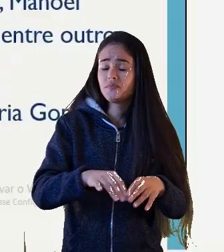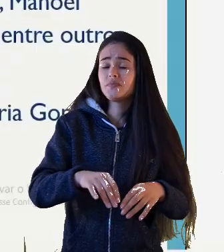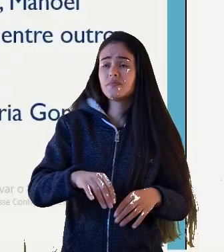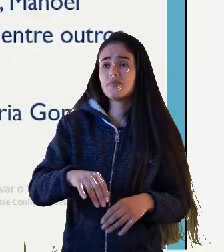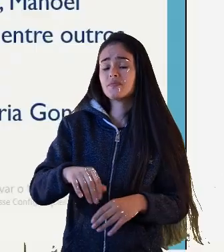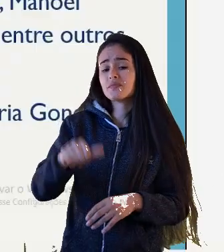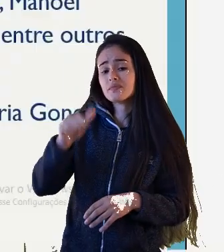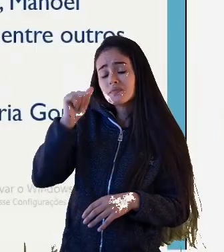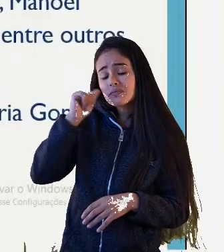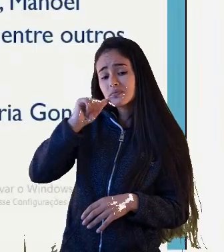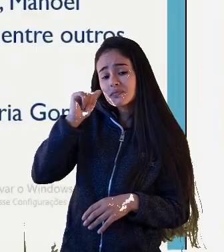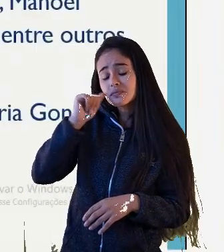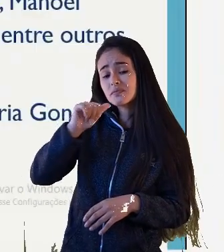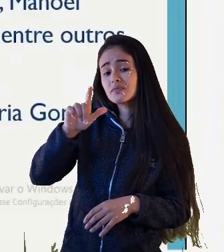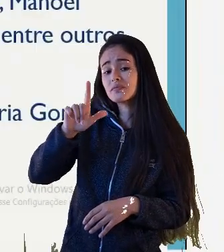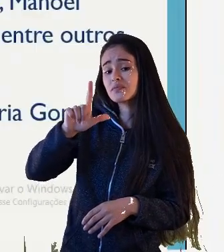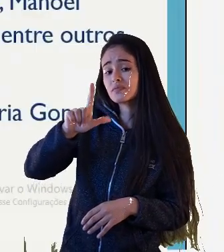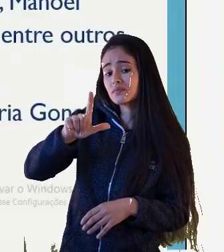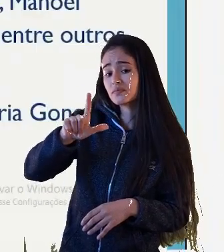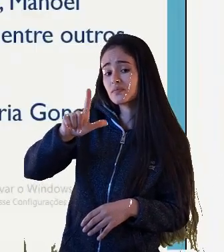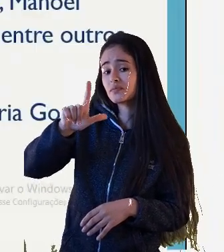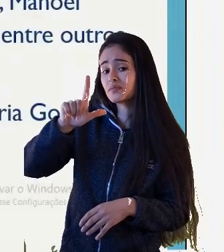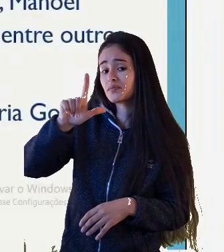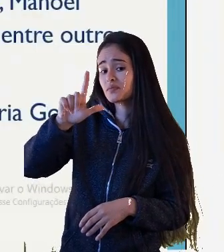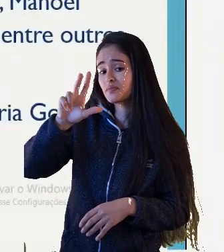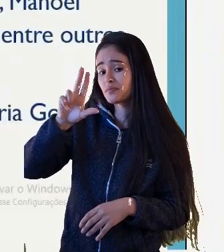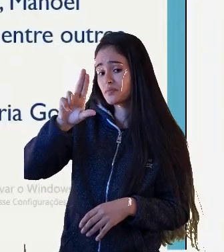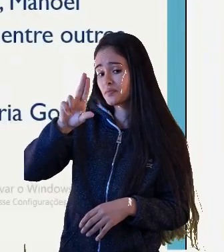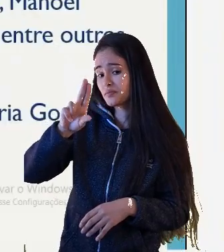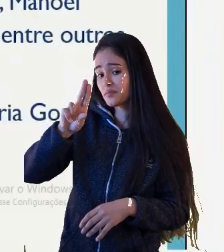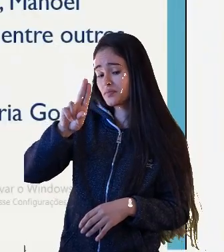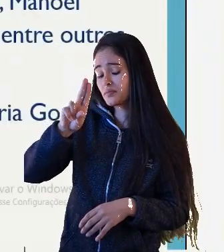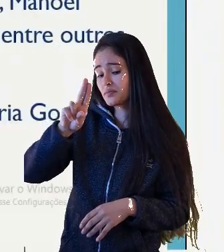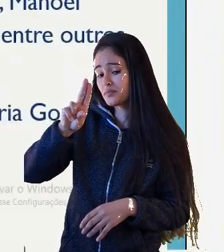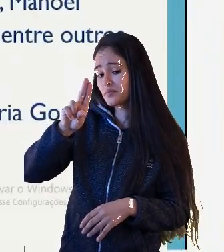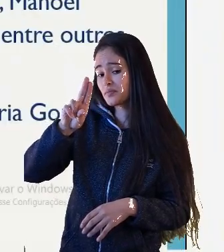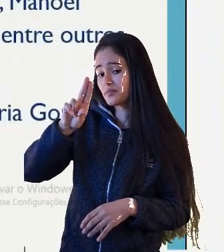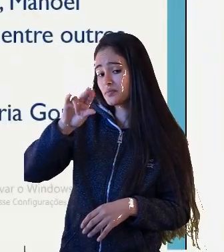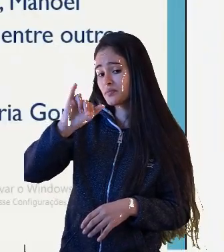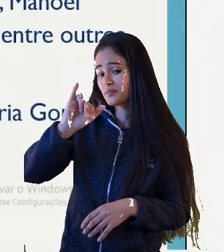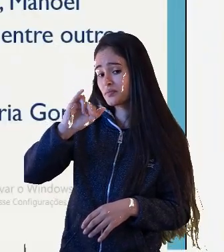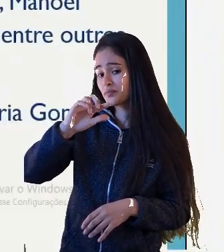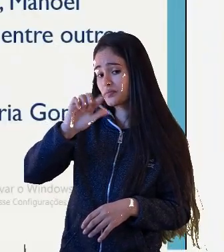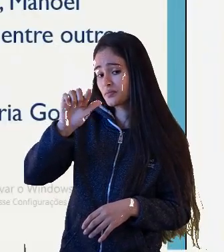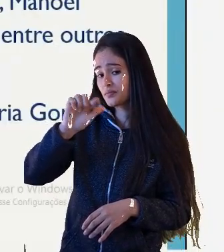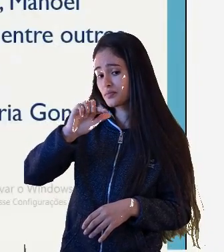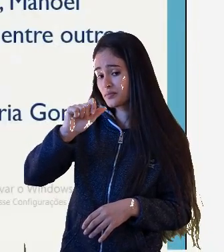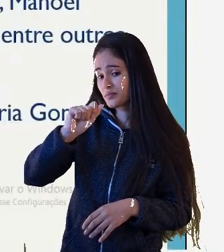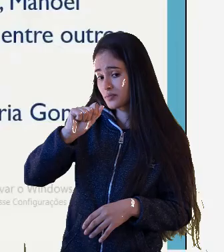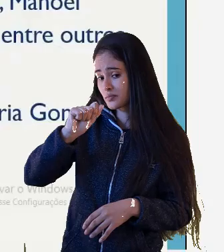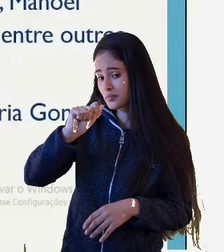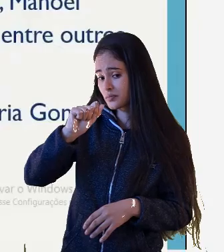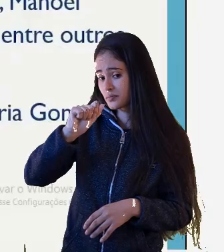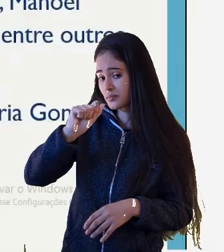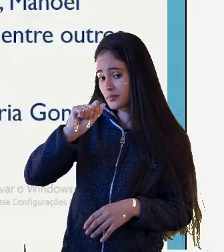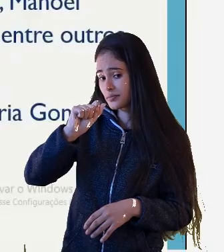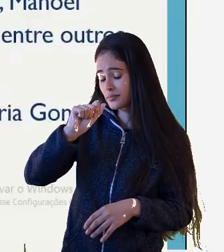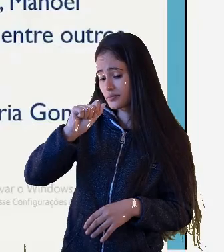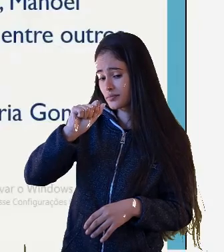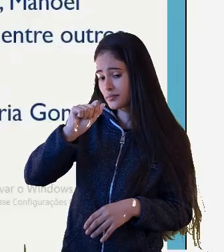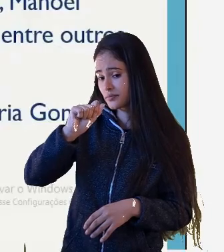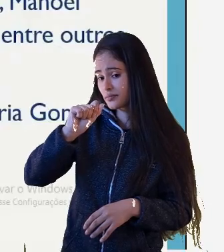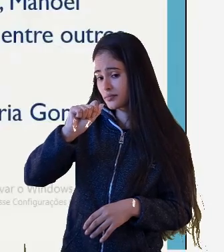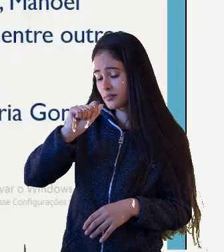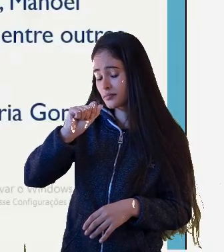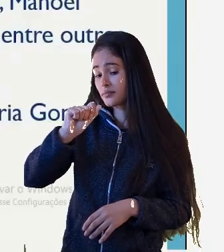africana. E essa mãe perde o seu filho. Então, Luiz Gama, depois ele consegue, né, se aporrear e tal, e ele vai